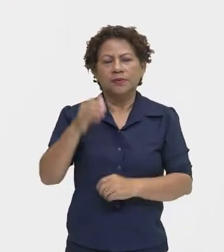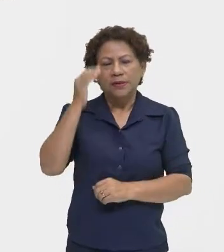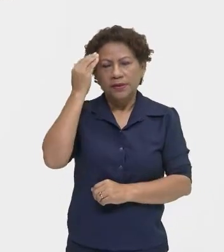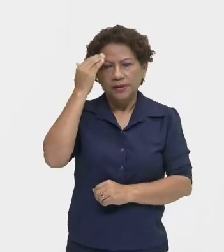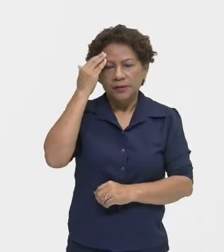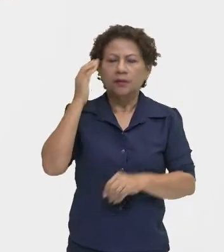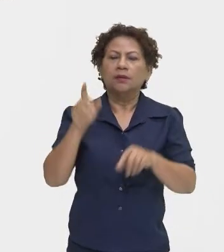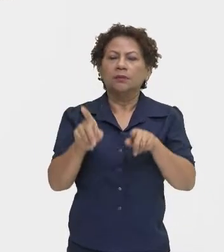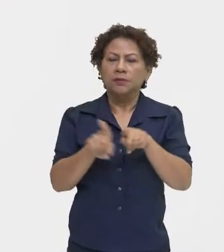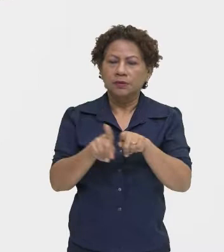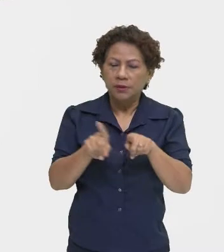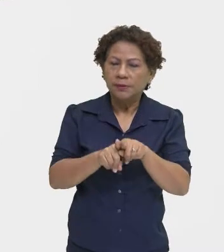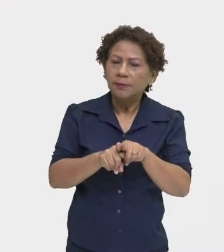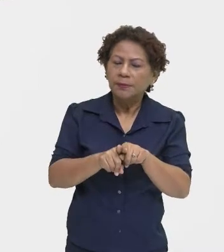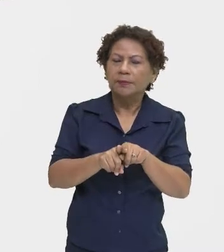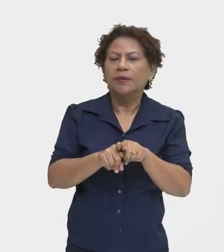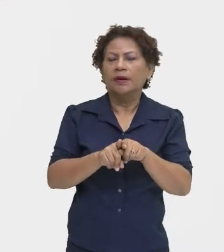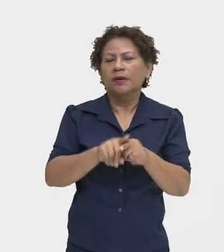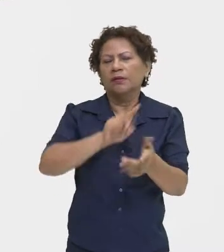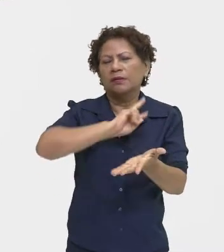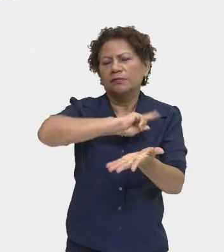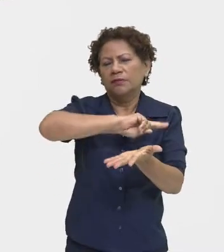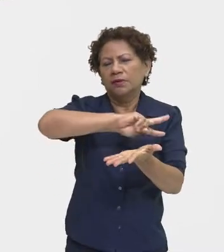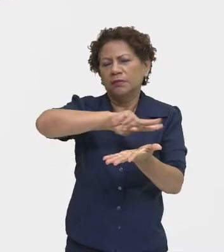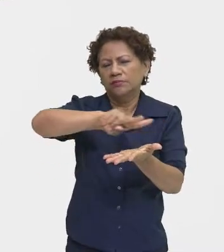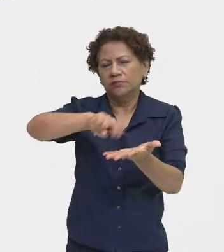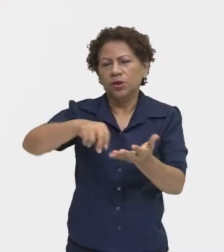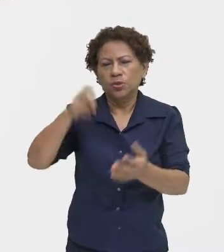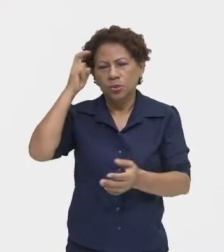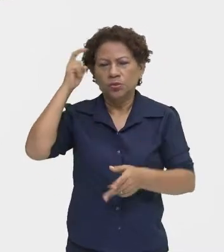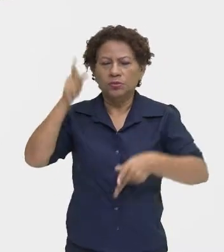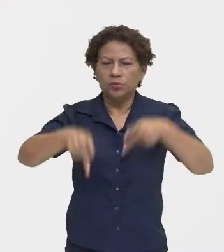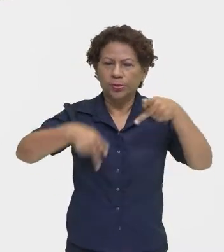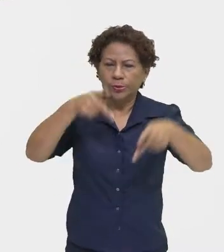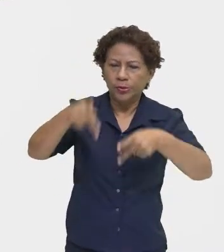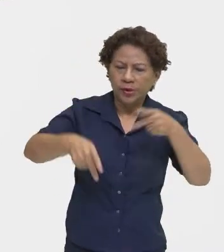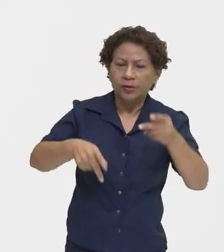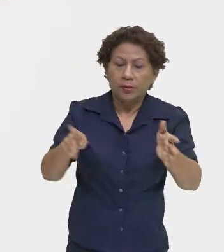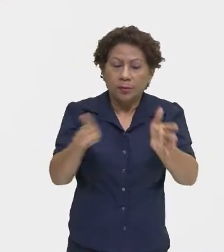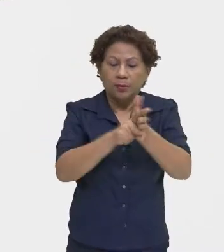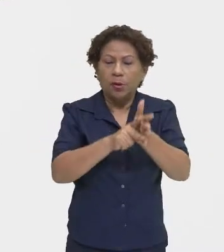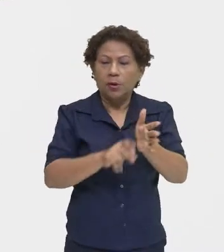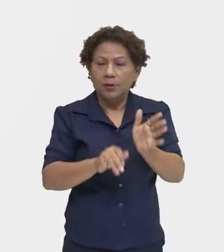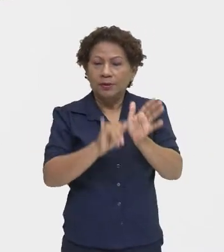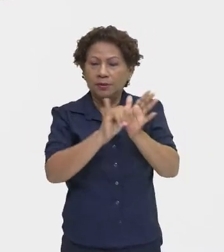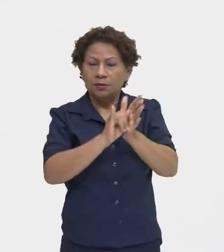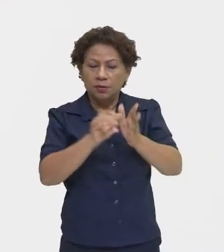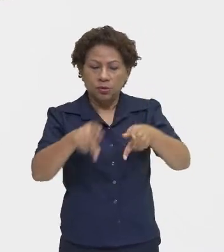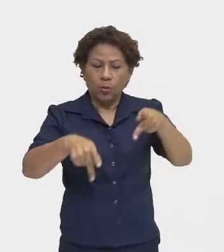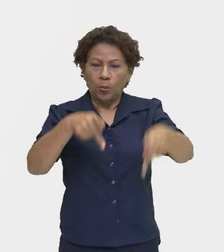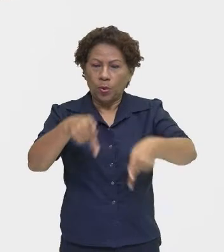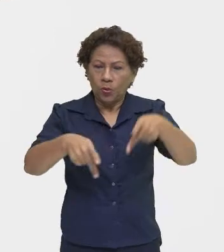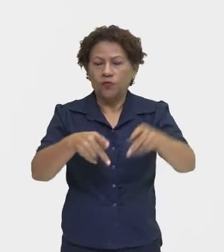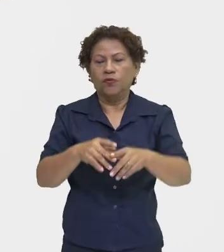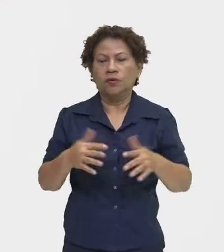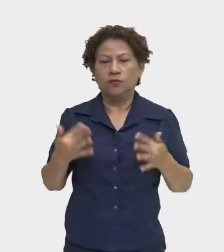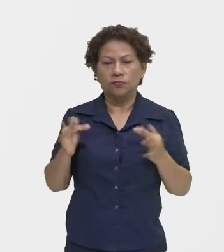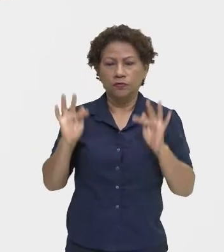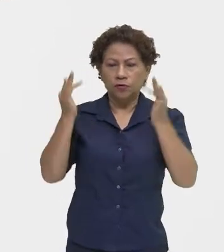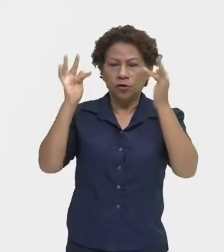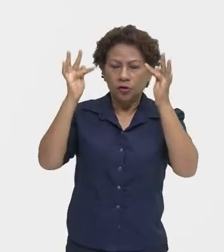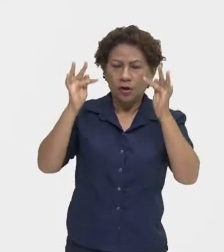entendemos, né, as manifestações da cultura popular que caracterizam a identidade social de um povo. O folclore pode